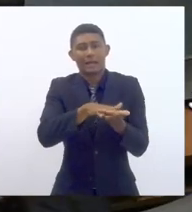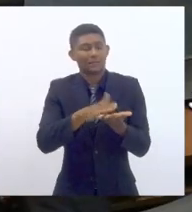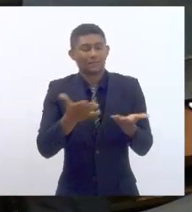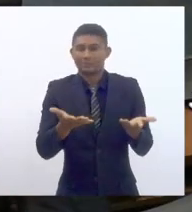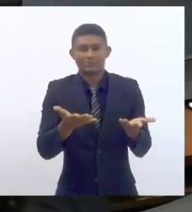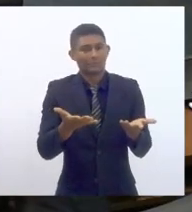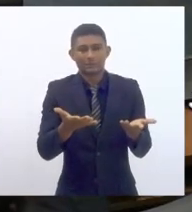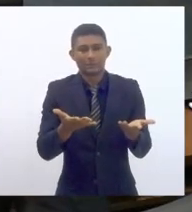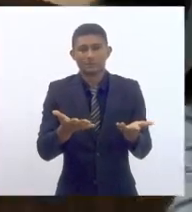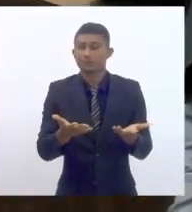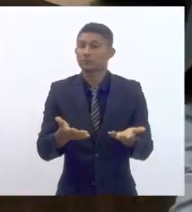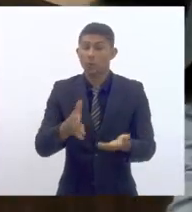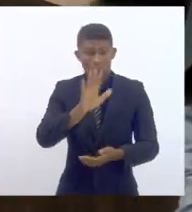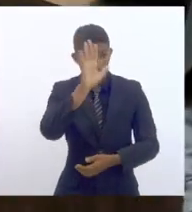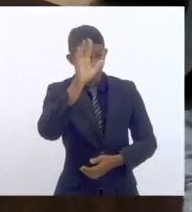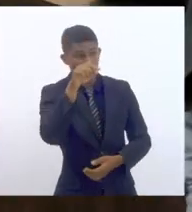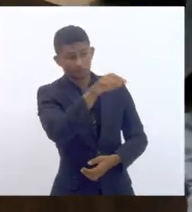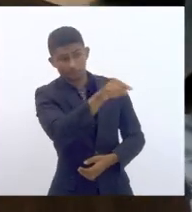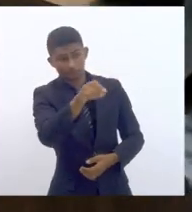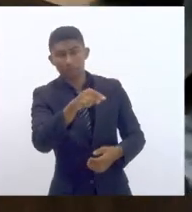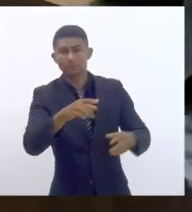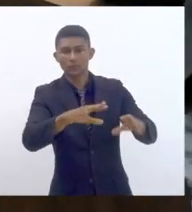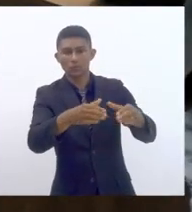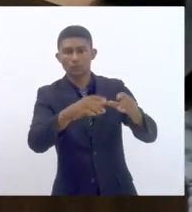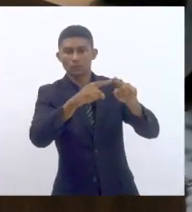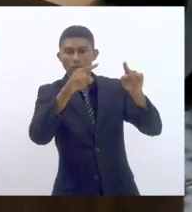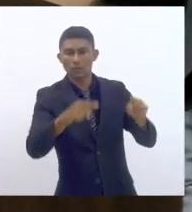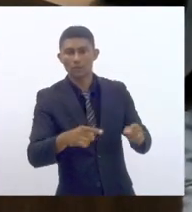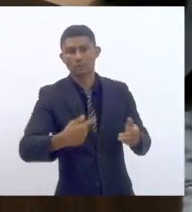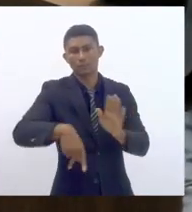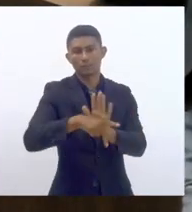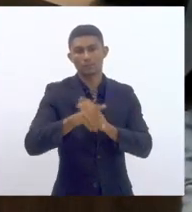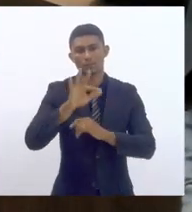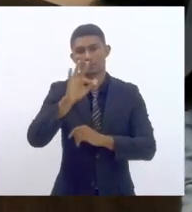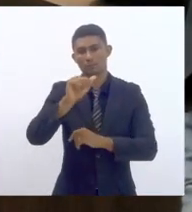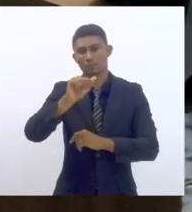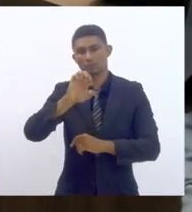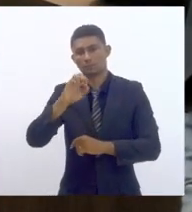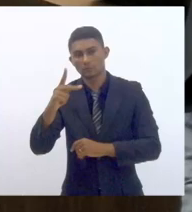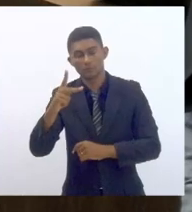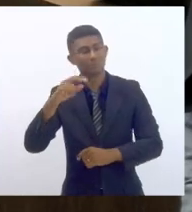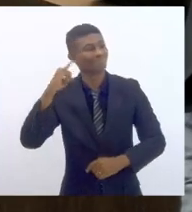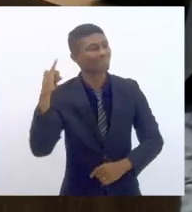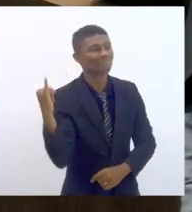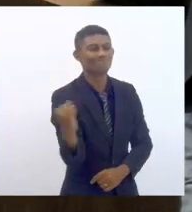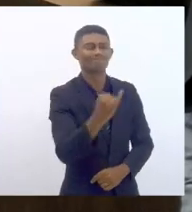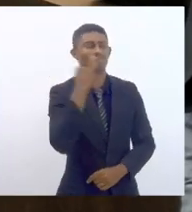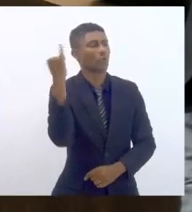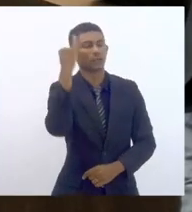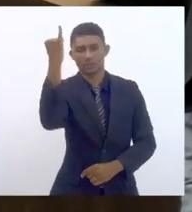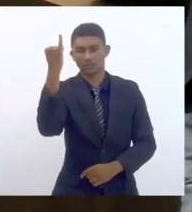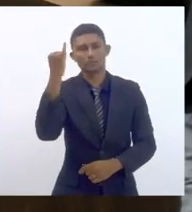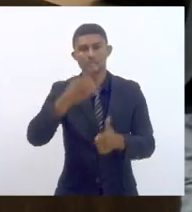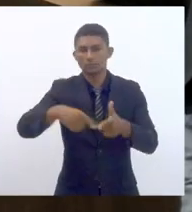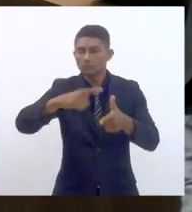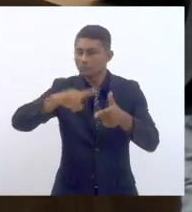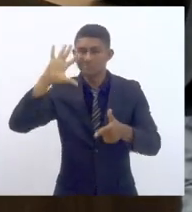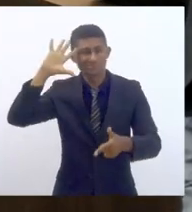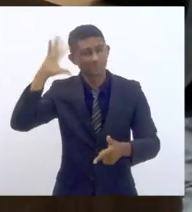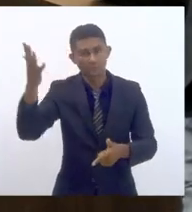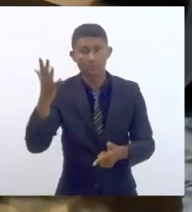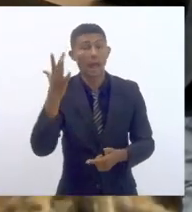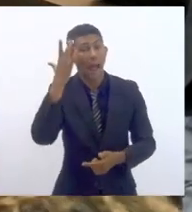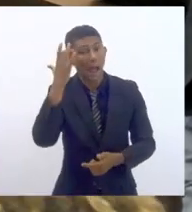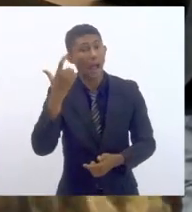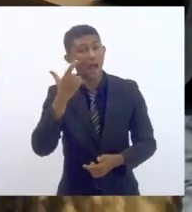essa questão dos servidores da antiga FAEP é realmente muito importante que a gente resolva até amanhã de forma